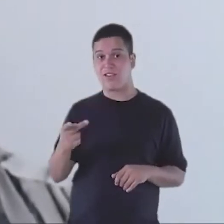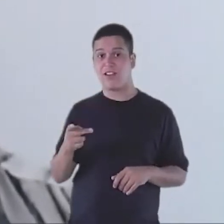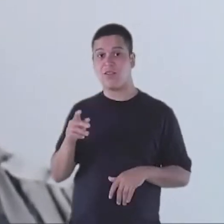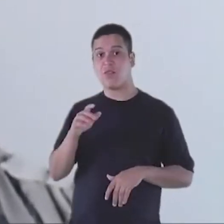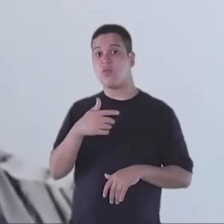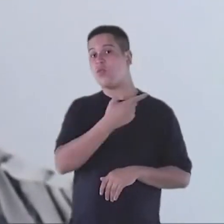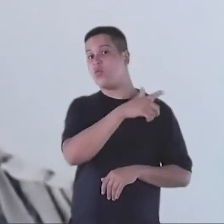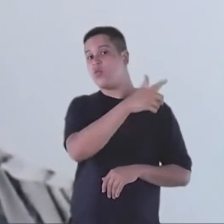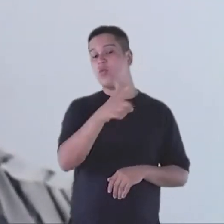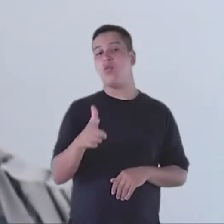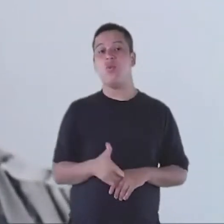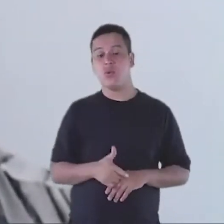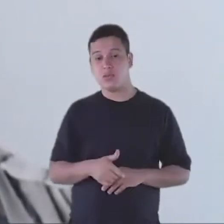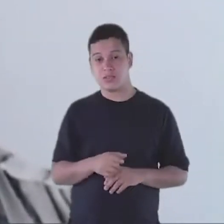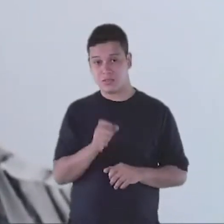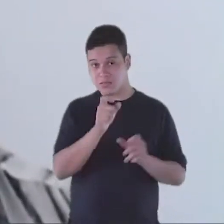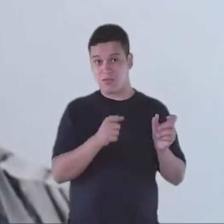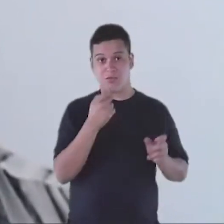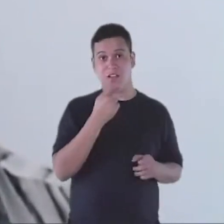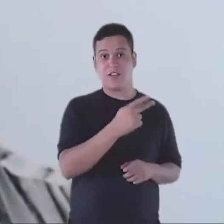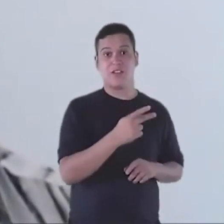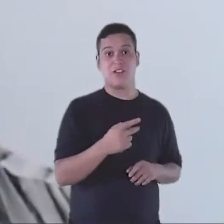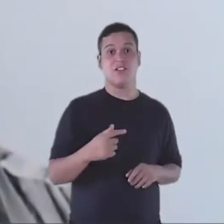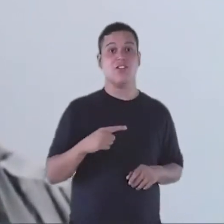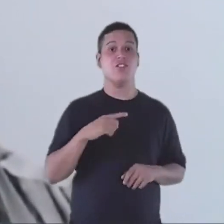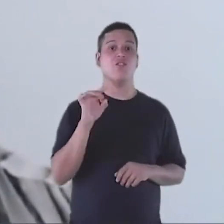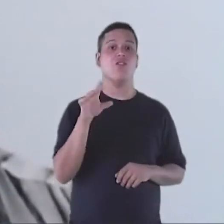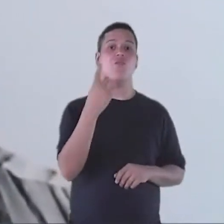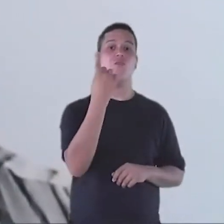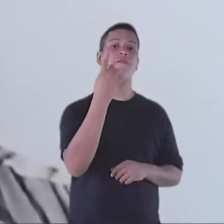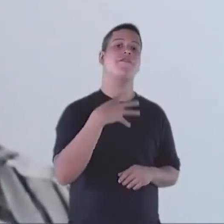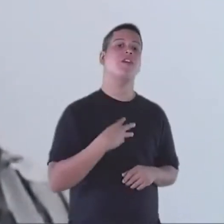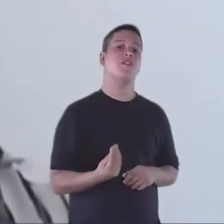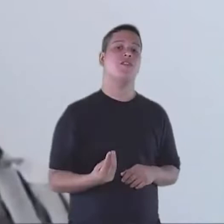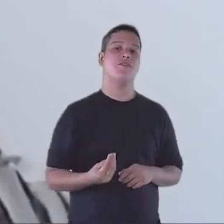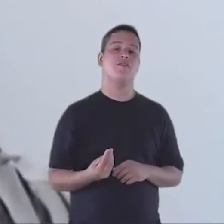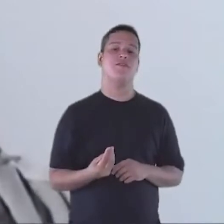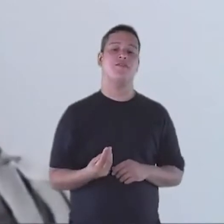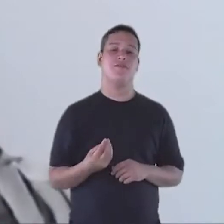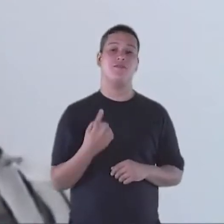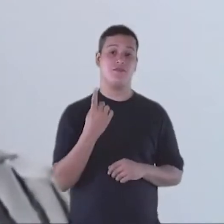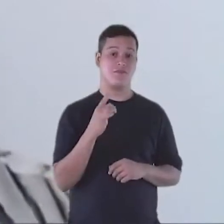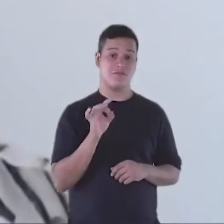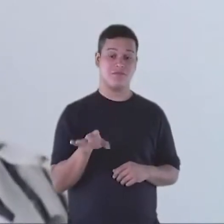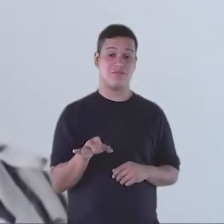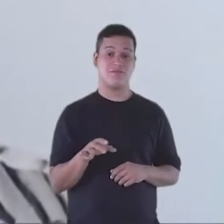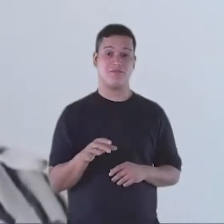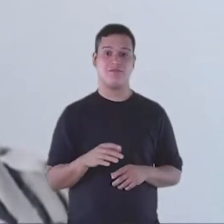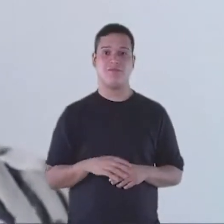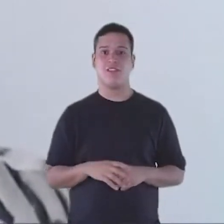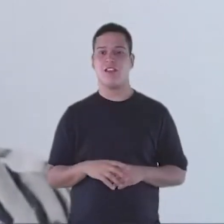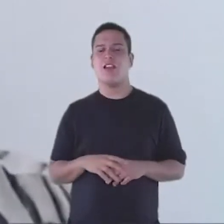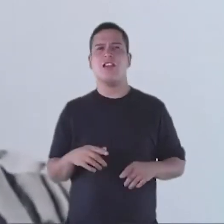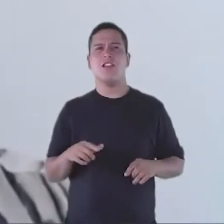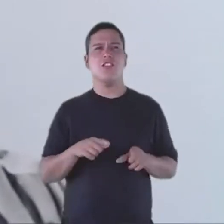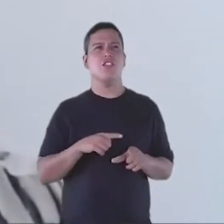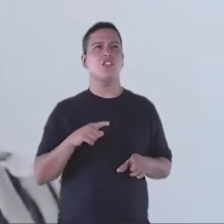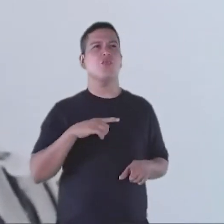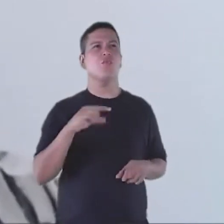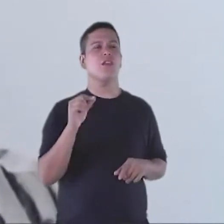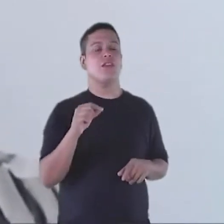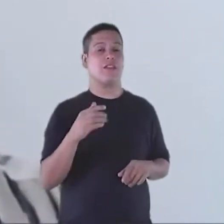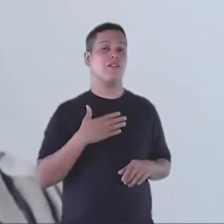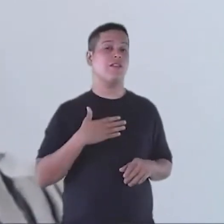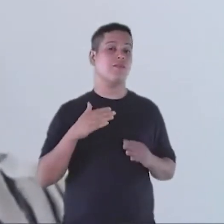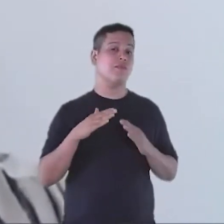infância. Reservadamente, ela me chamou para a salinha. Tinha a sala de jantar e tinha uma sala que não